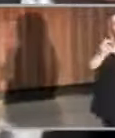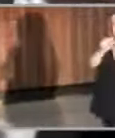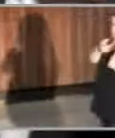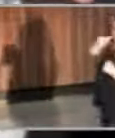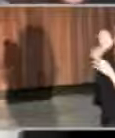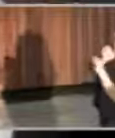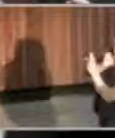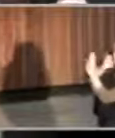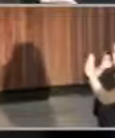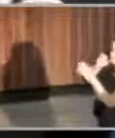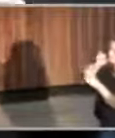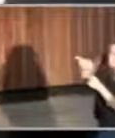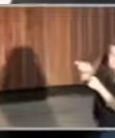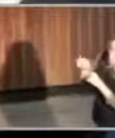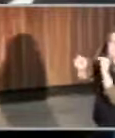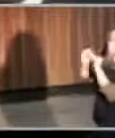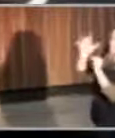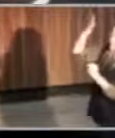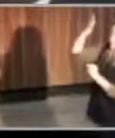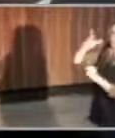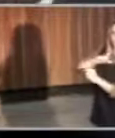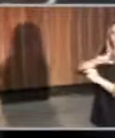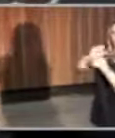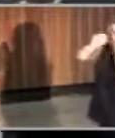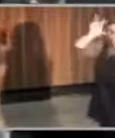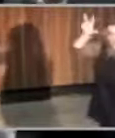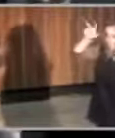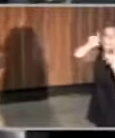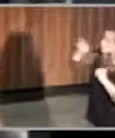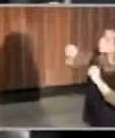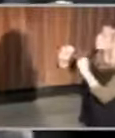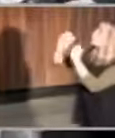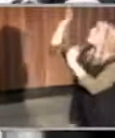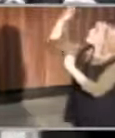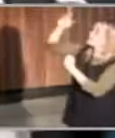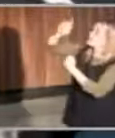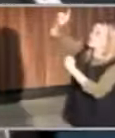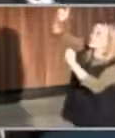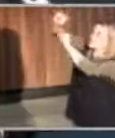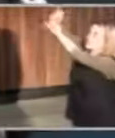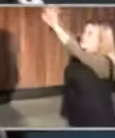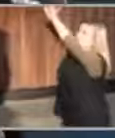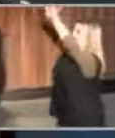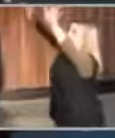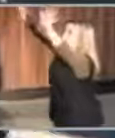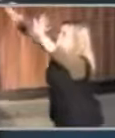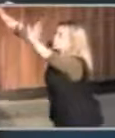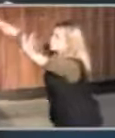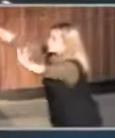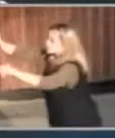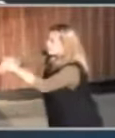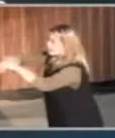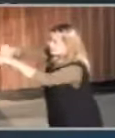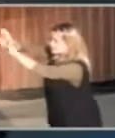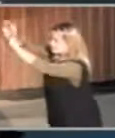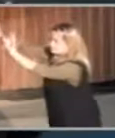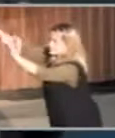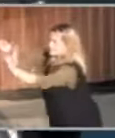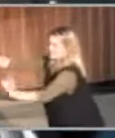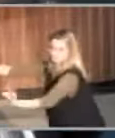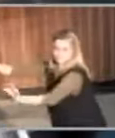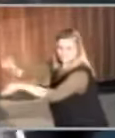espiando para ver a hora que a glória de Deus ia descer. E quando a glória de Deus descia sobre o tabernáculo,